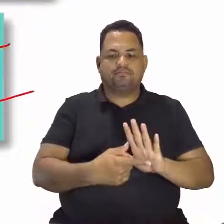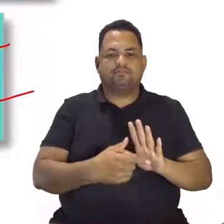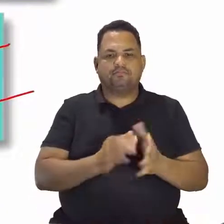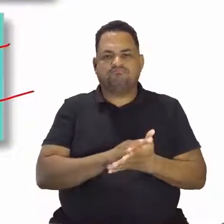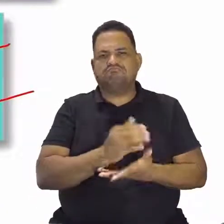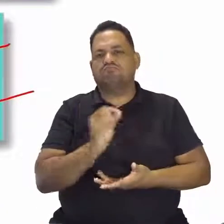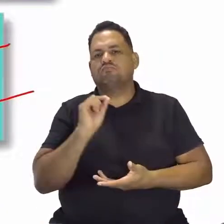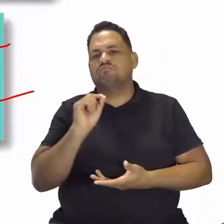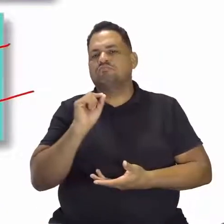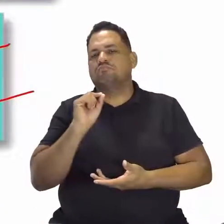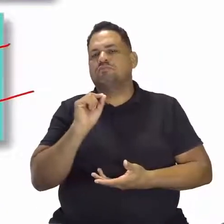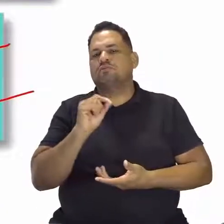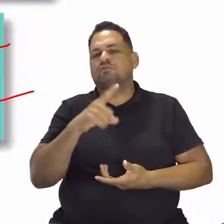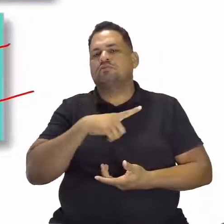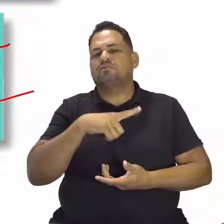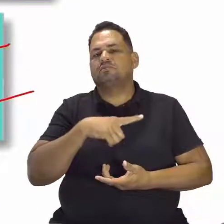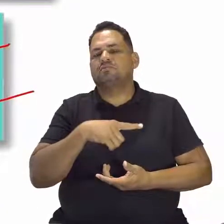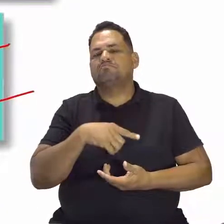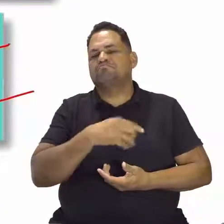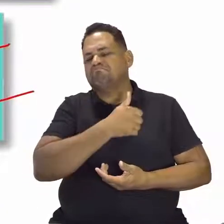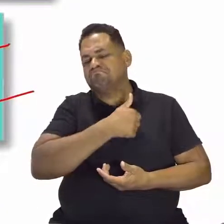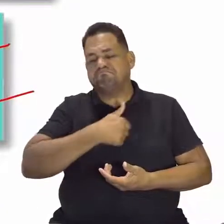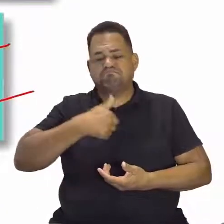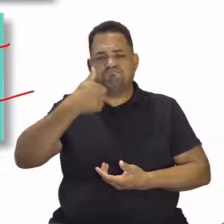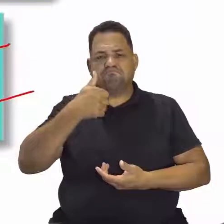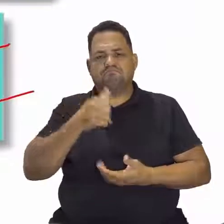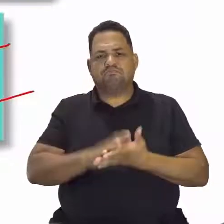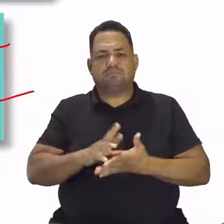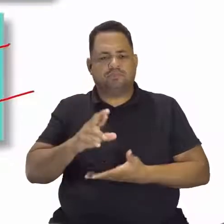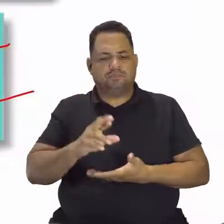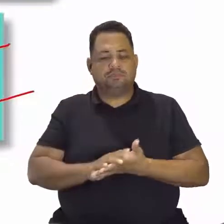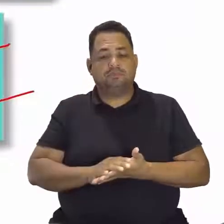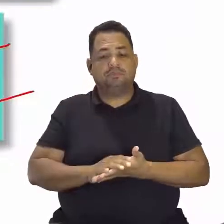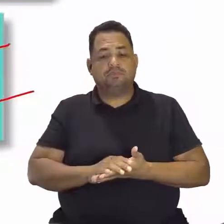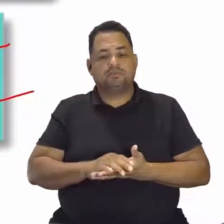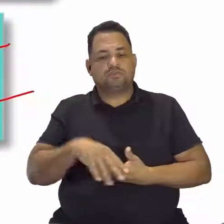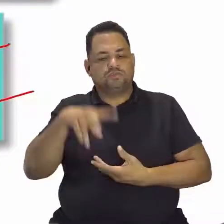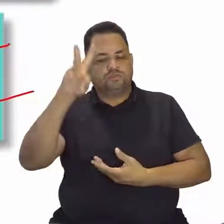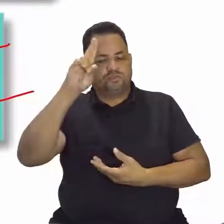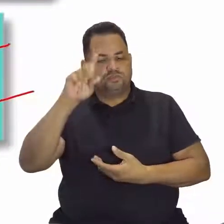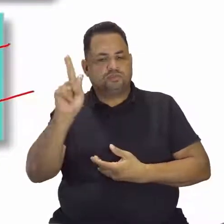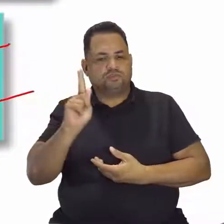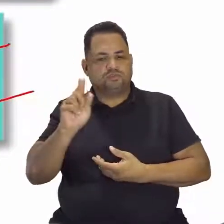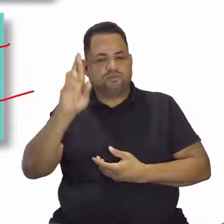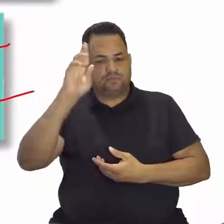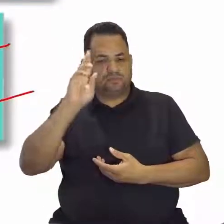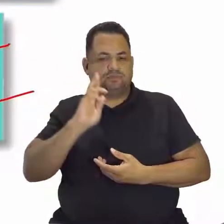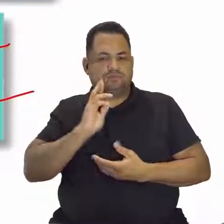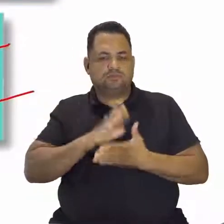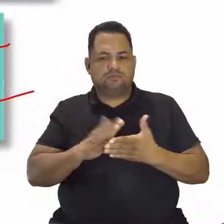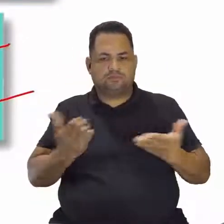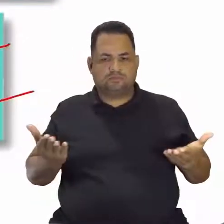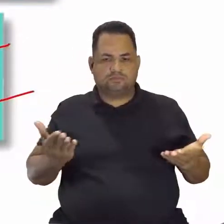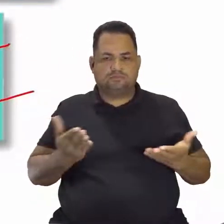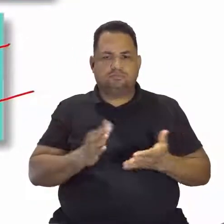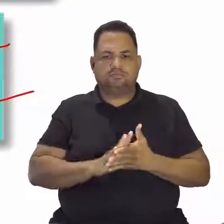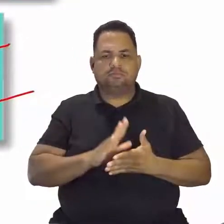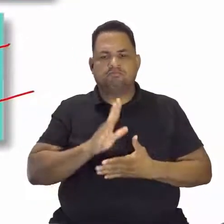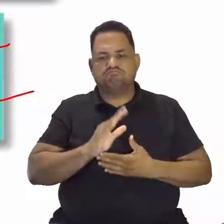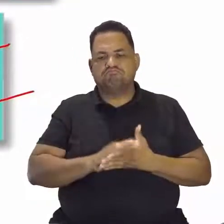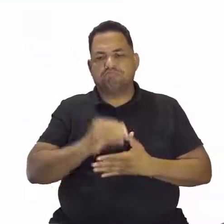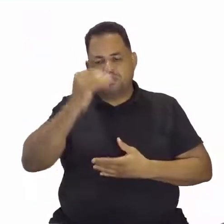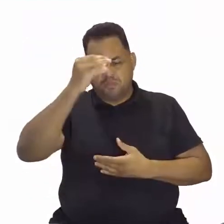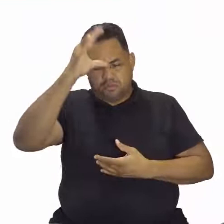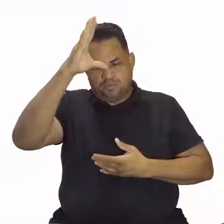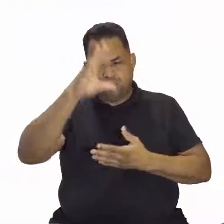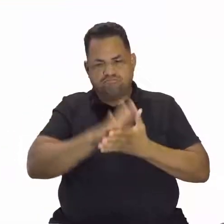melhor sobre a história e geografia daqui regional, né? Então, com certeza o conhecimento de vocês aí estão muito consolidados em